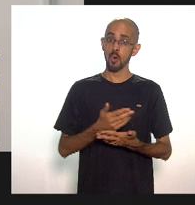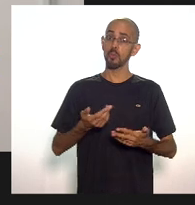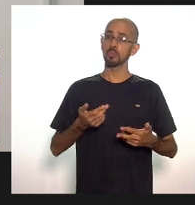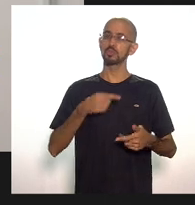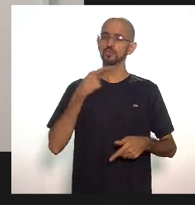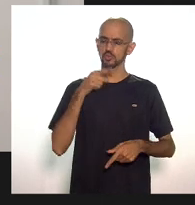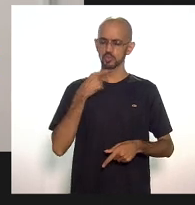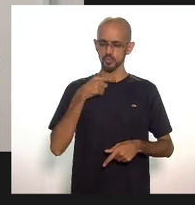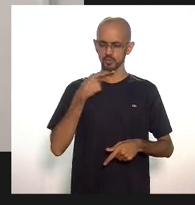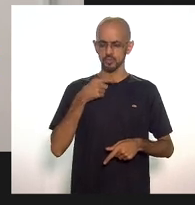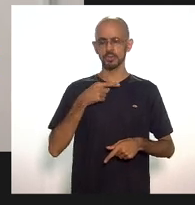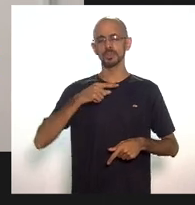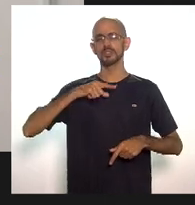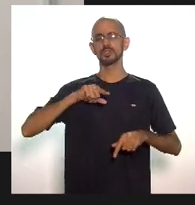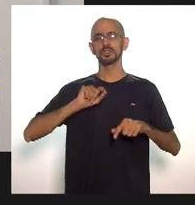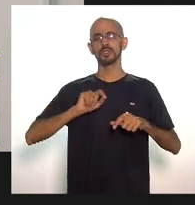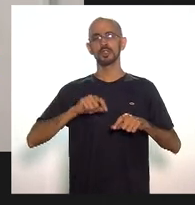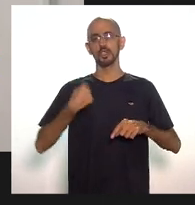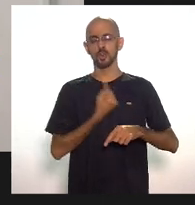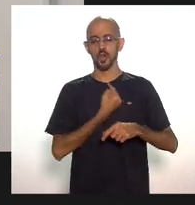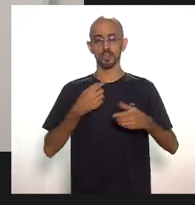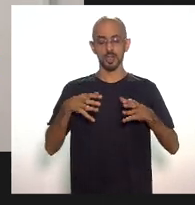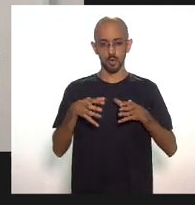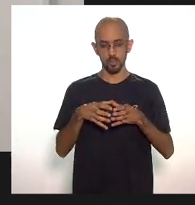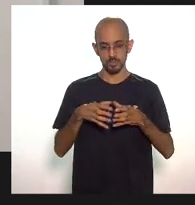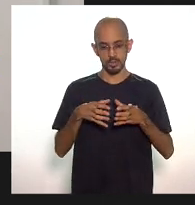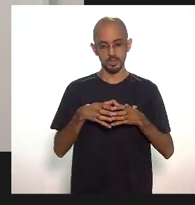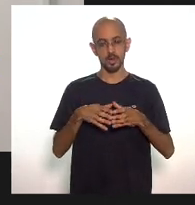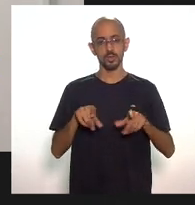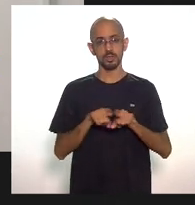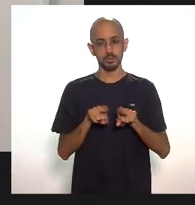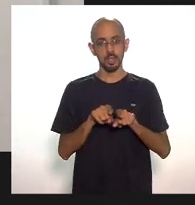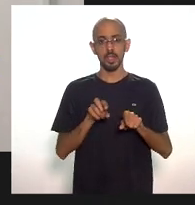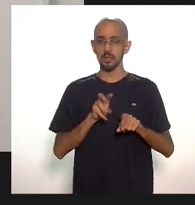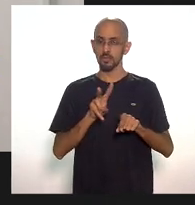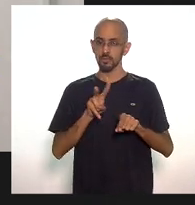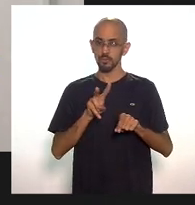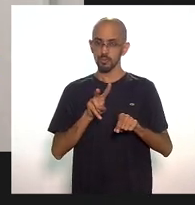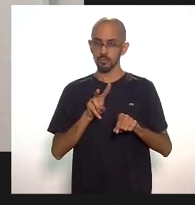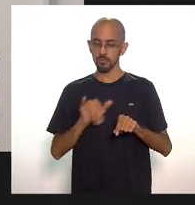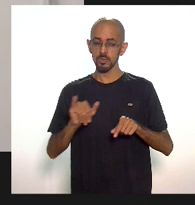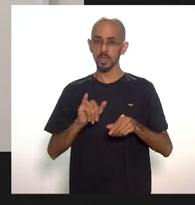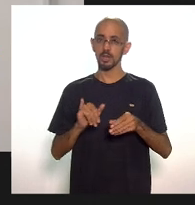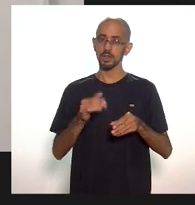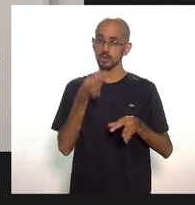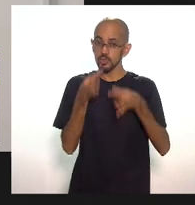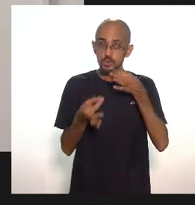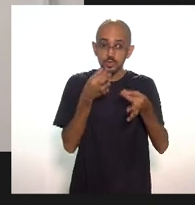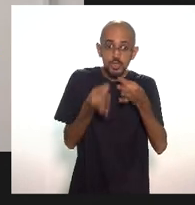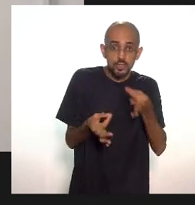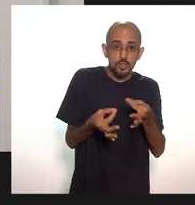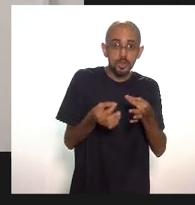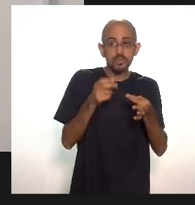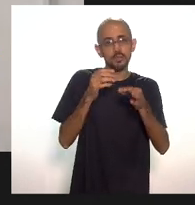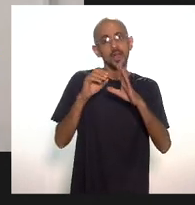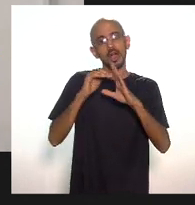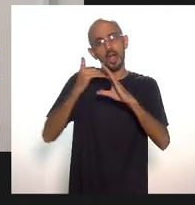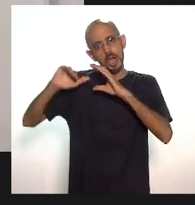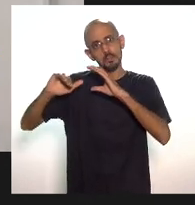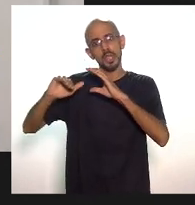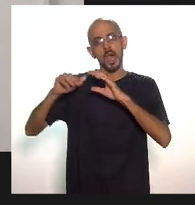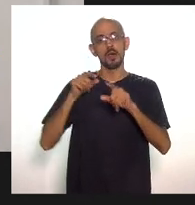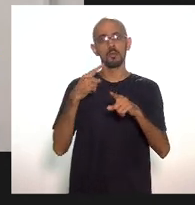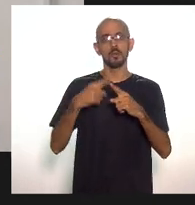que nós vamos construir, enquanto comissão, até mesmo algumas sugestões, viu, José Luiz, que nós vamos encaminhar. Que